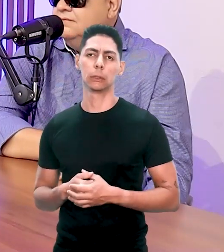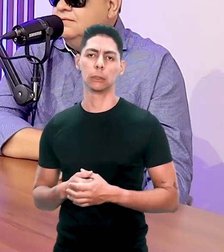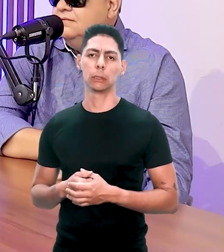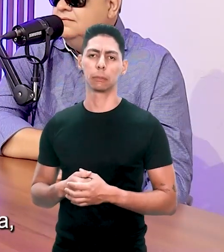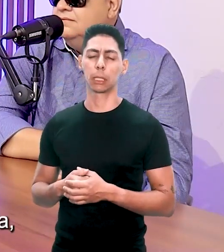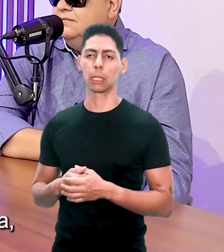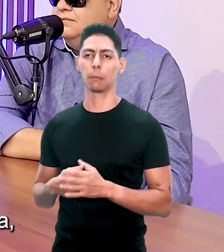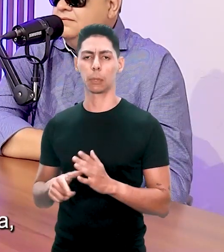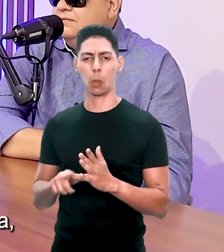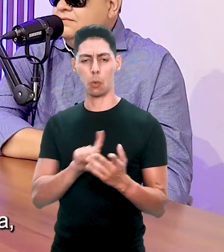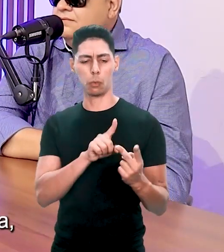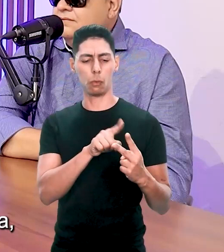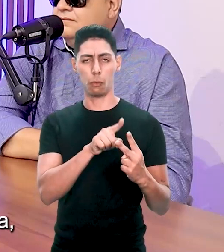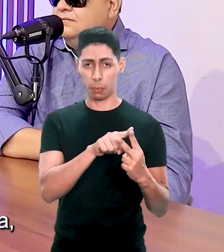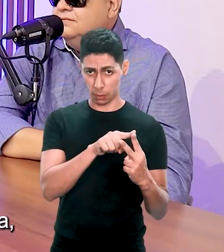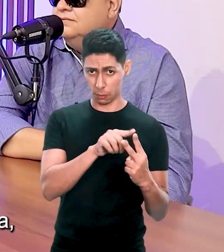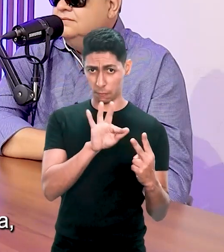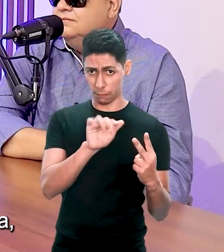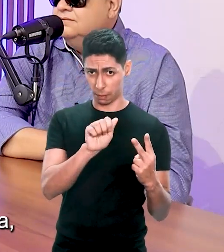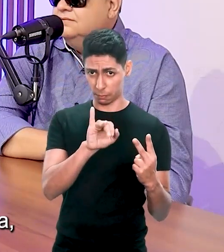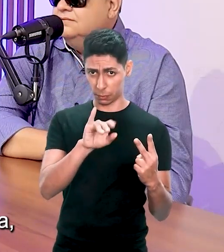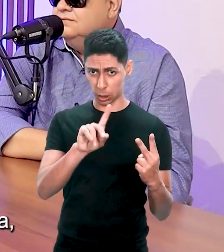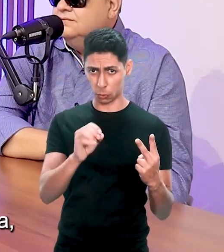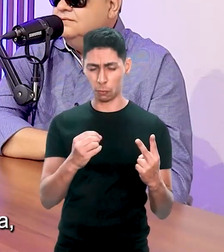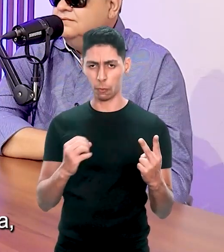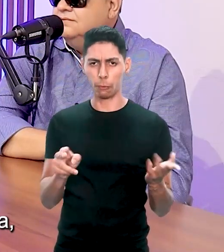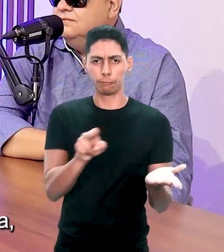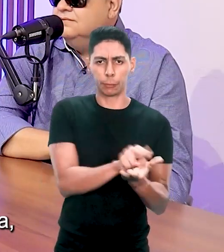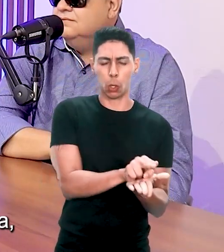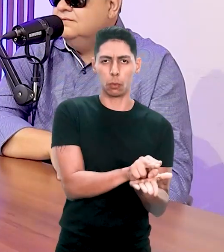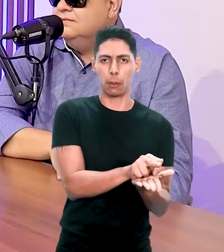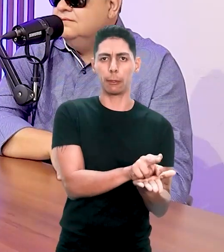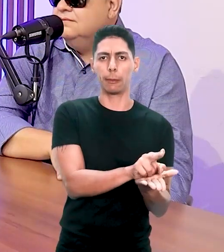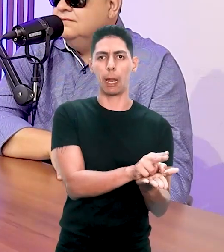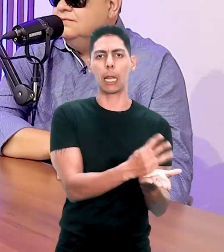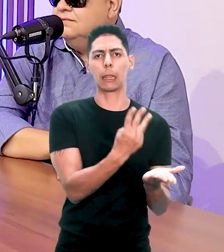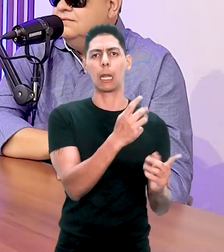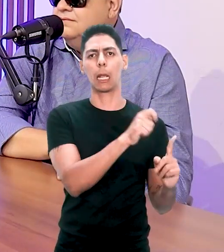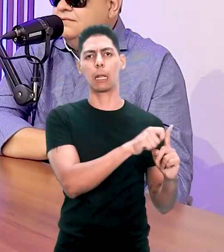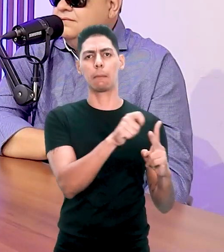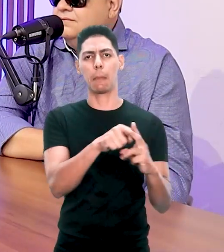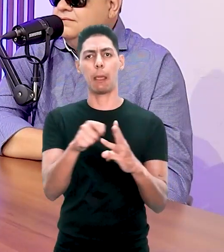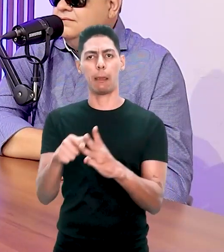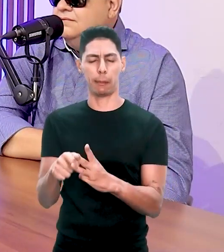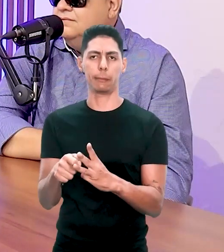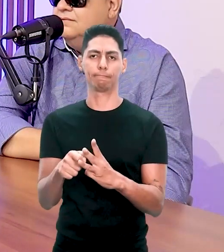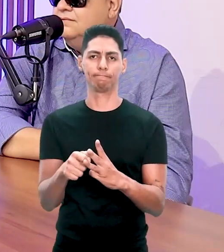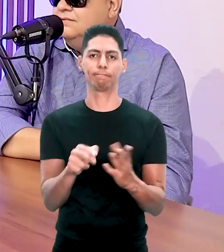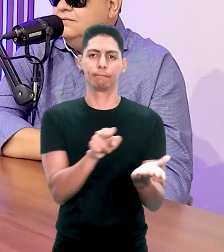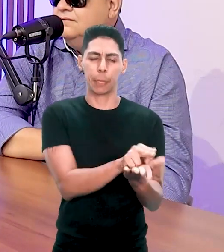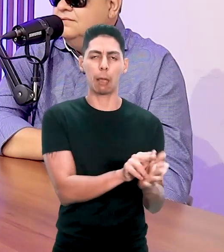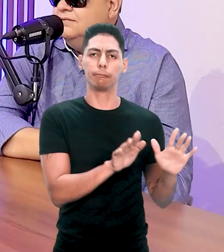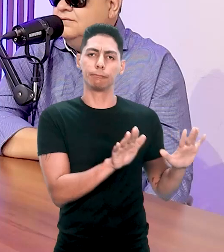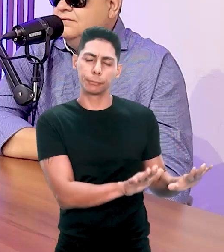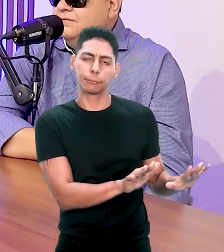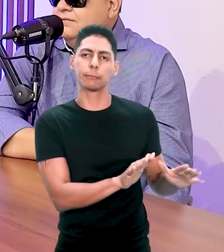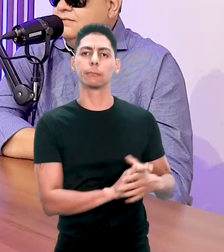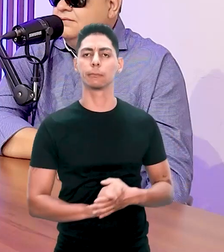em UTI, isso foi para casa com 3 meses de vida já, né? UTI